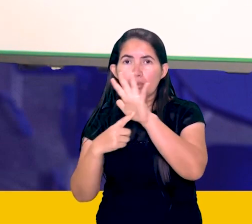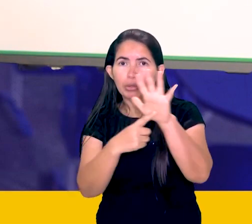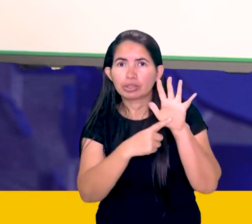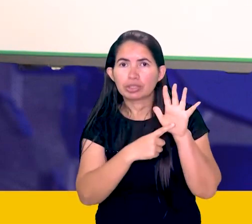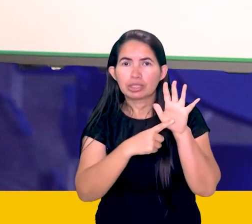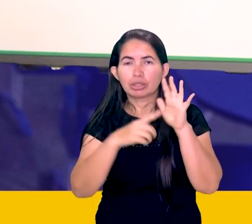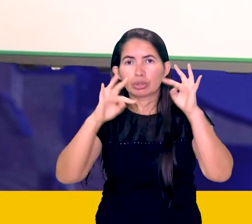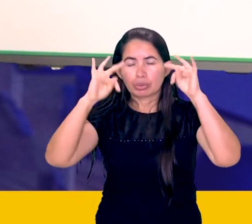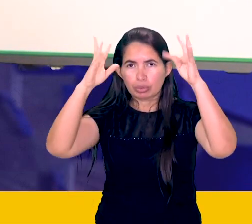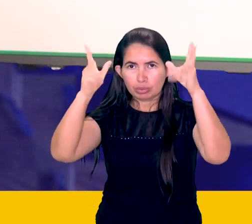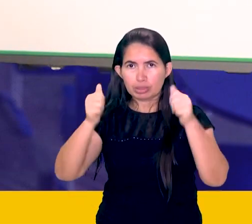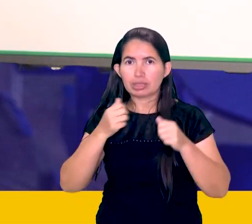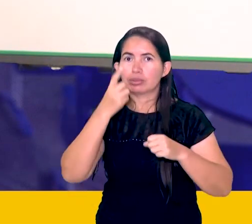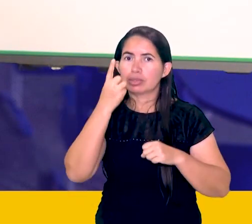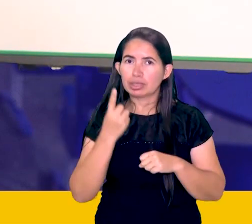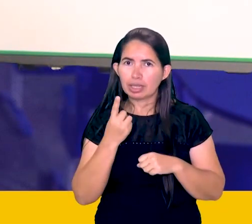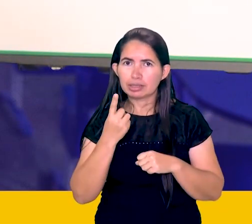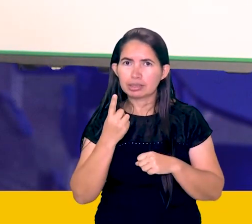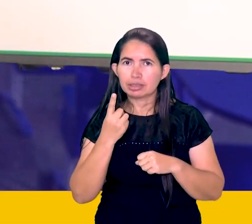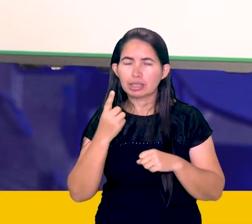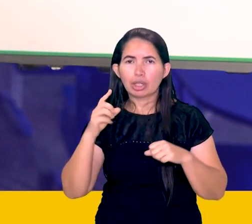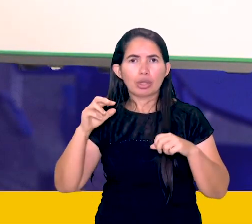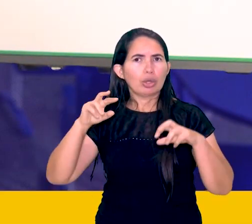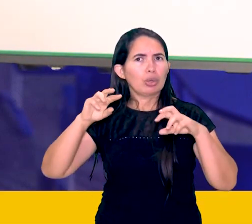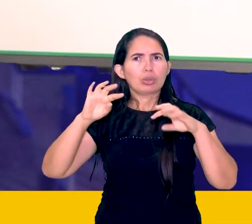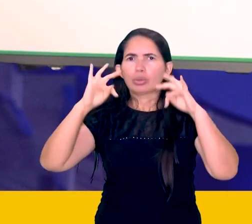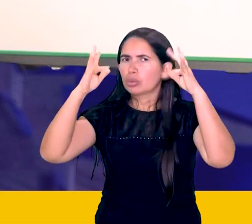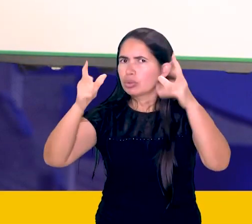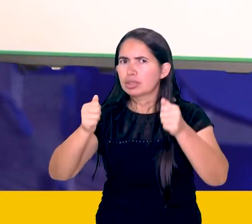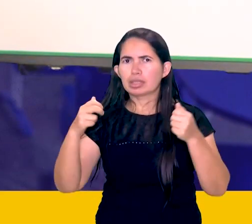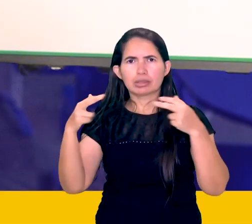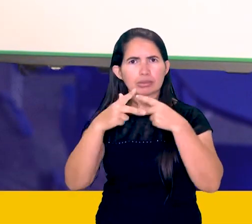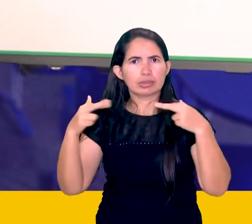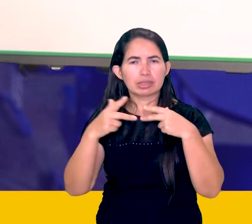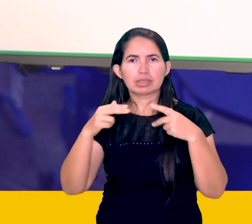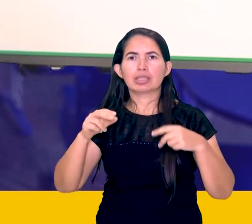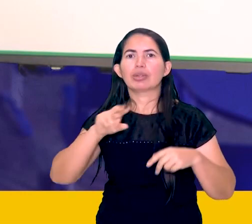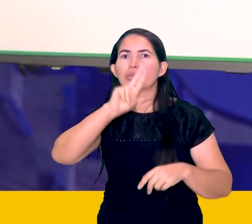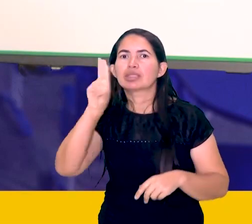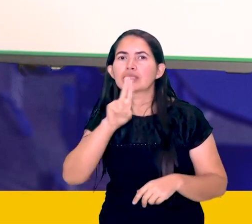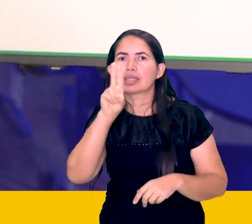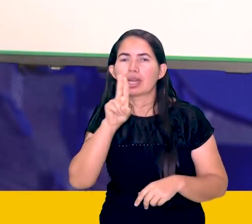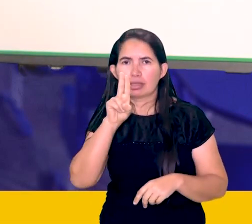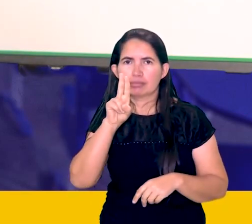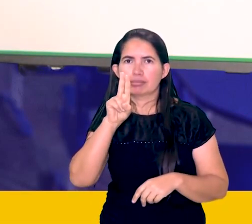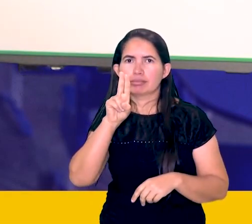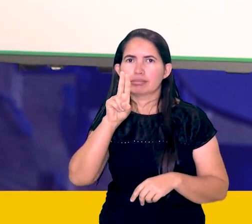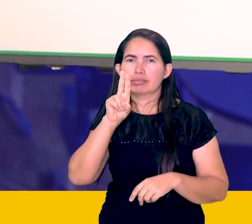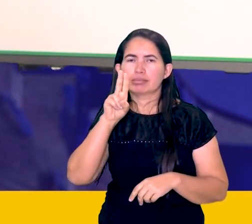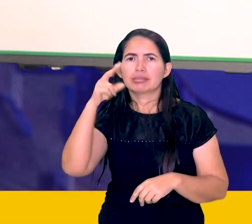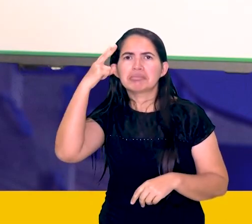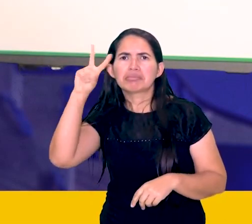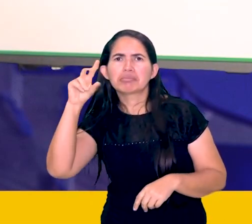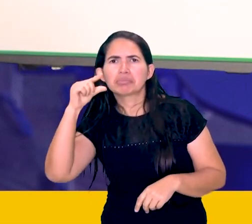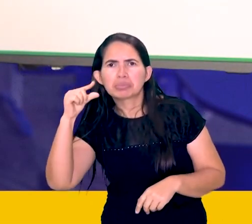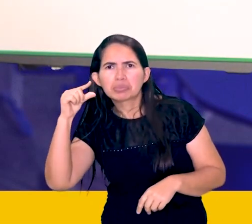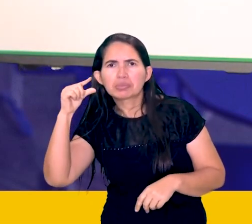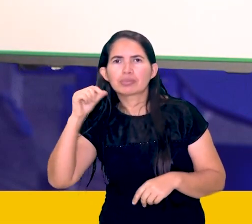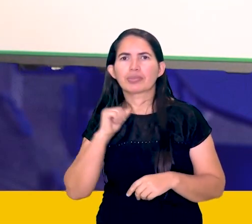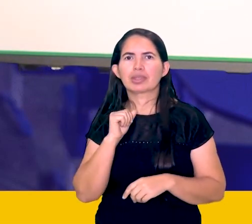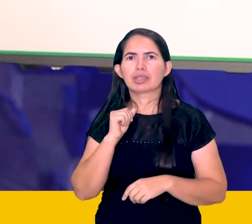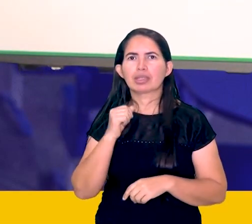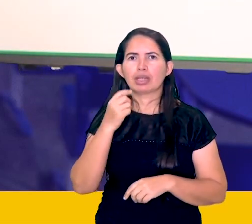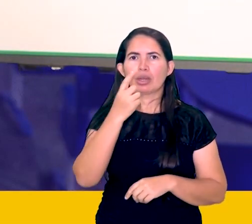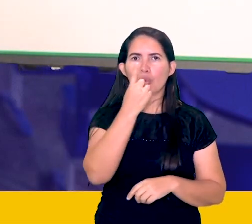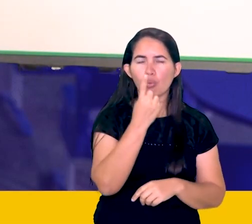as unidades e as situações que eu devo utilizar elas. Vamos lembrar um pouco.